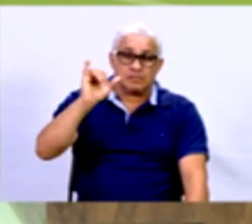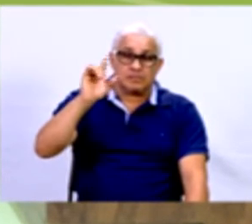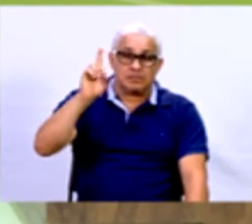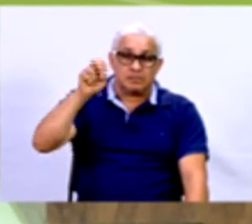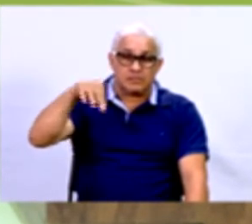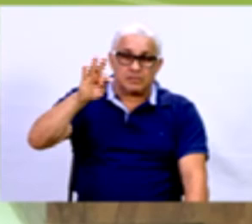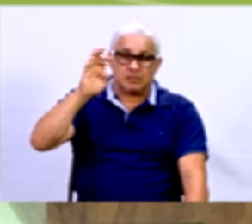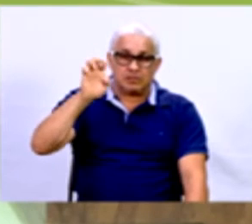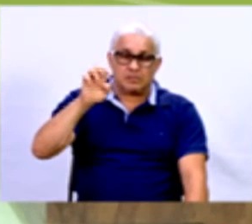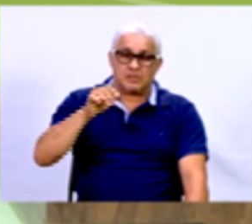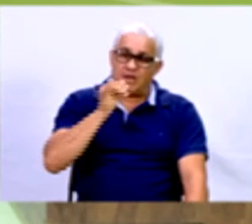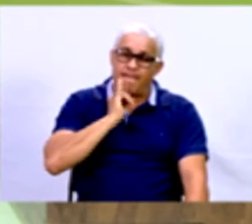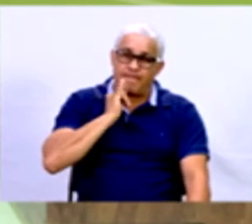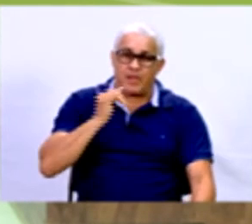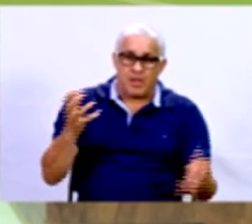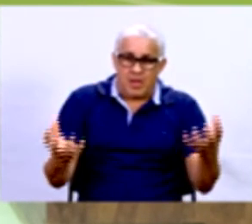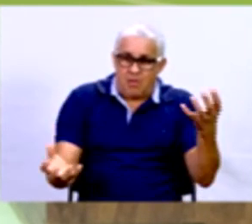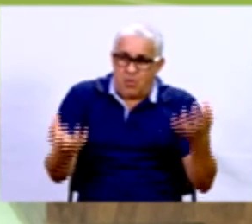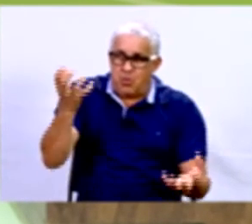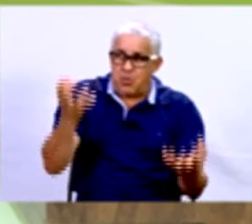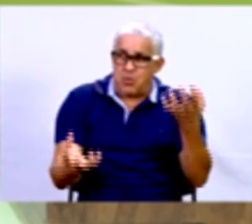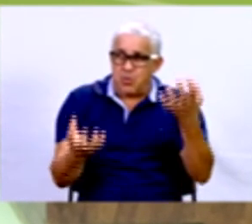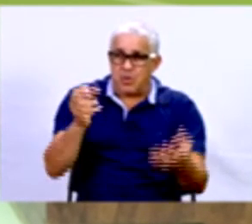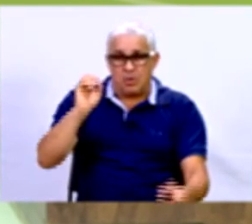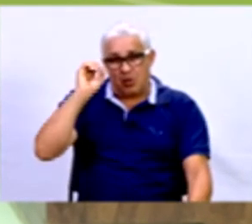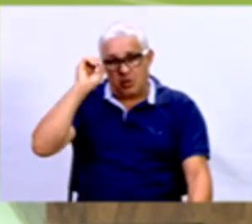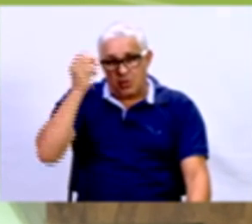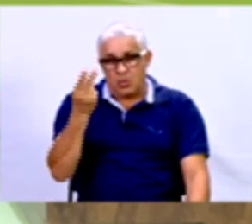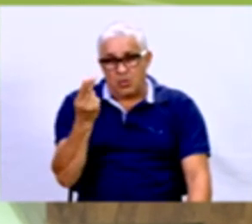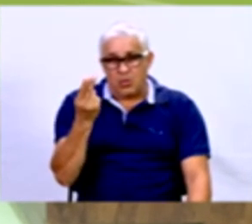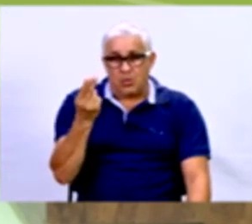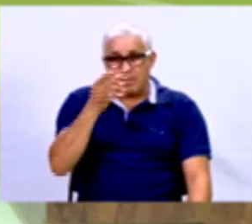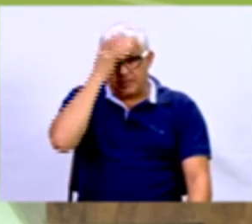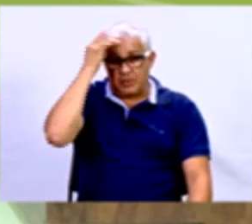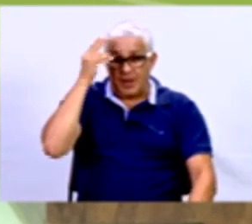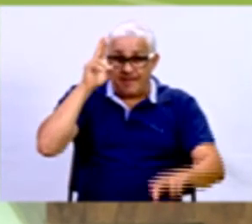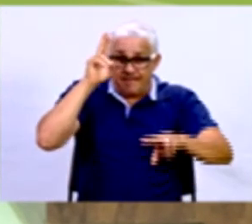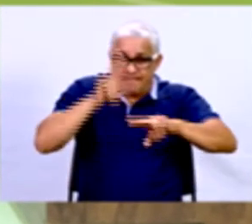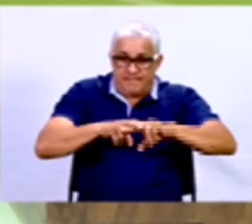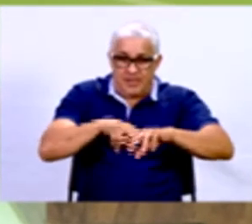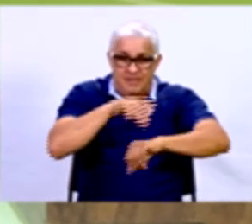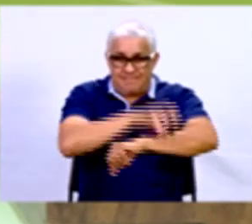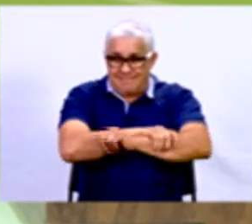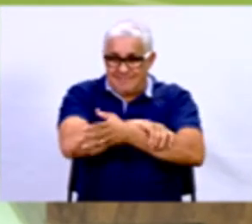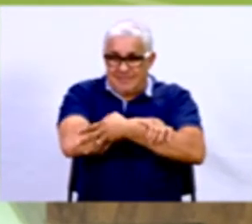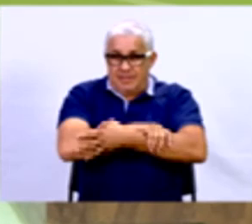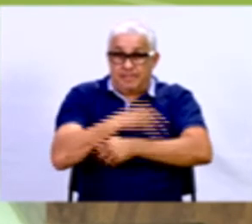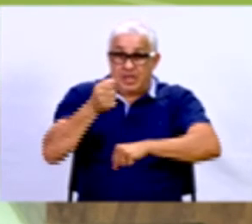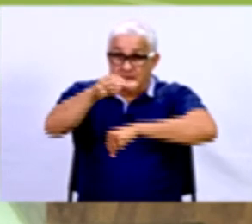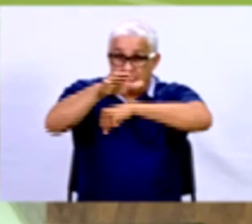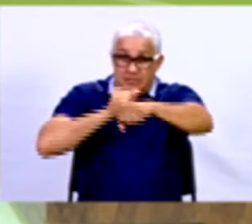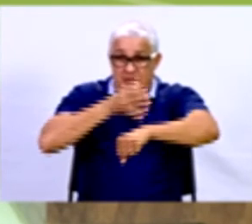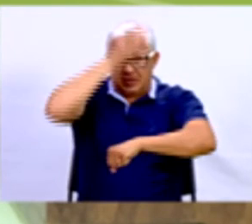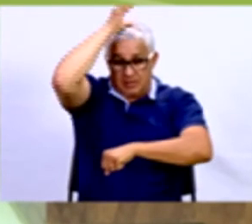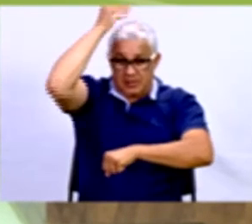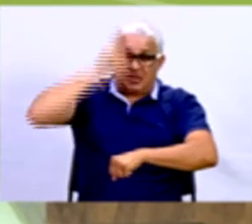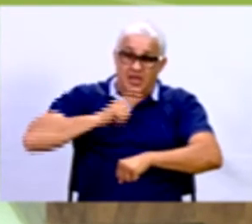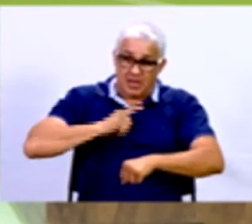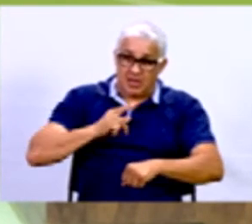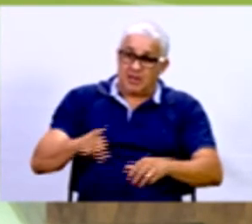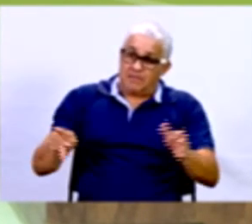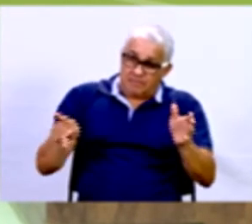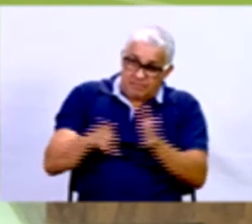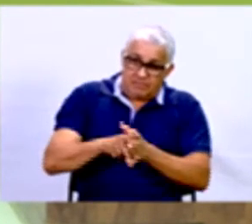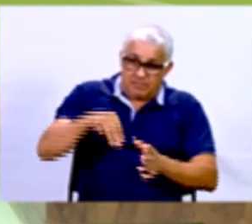com incêndios ou que a pessoa fique presa, você vai ter que chamar o corpo de bombeiros, porque eles têm